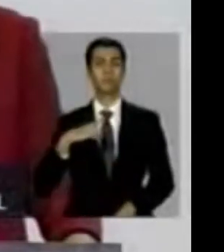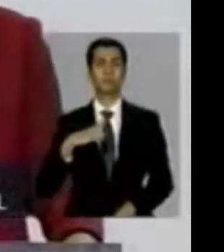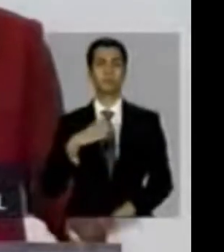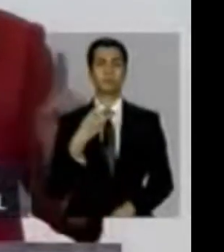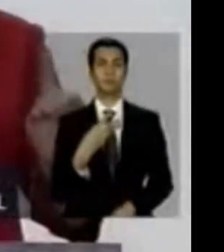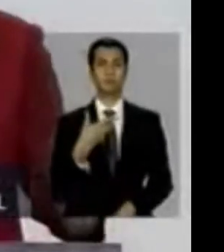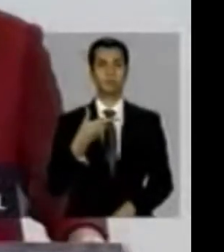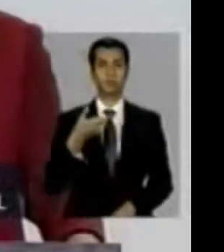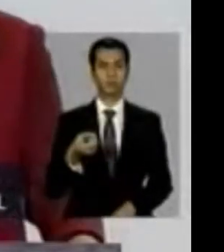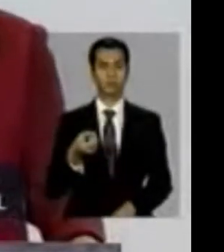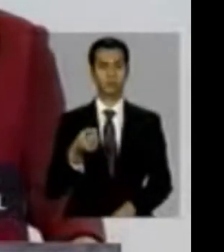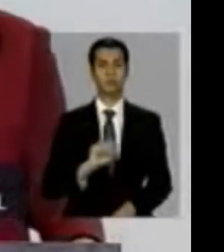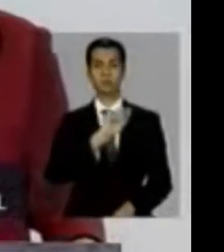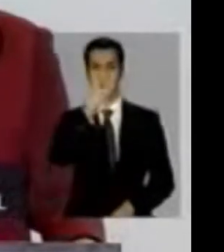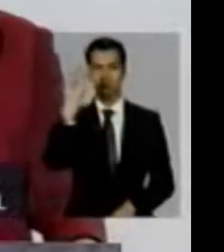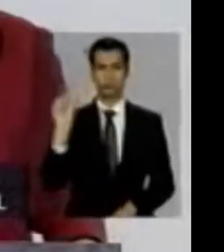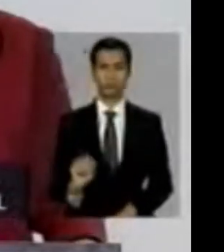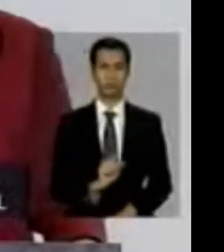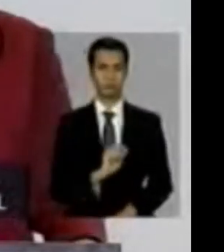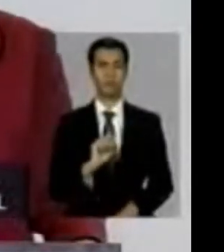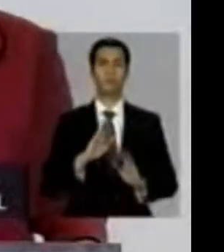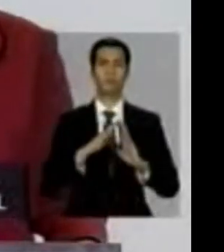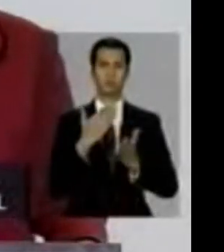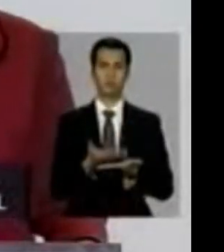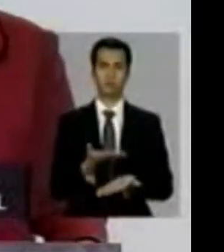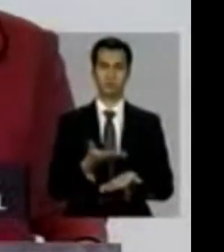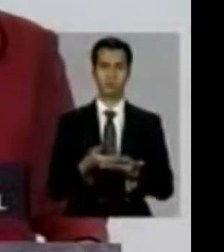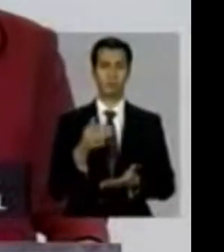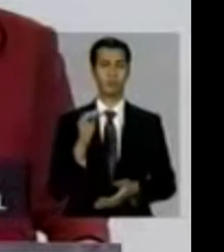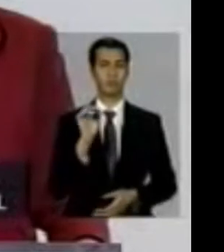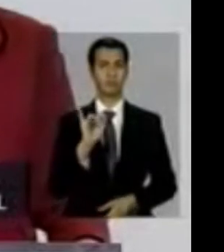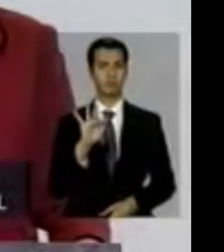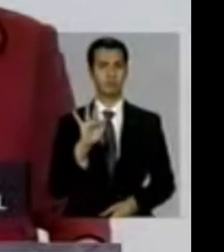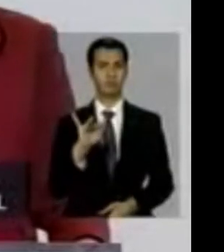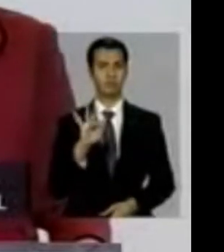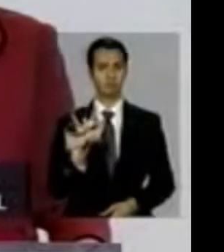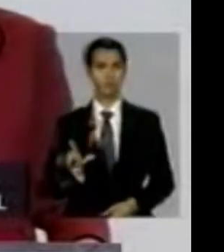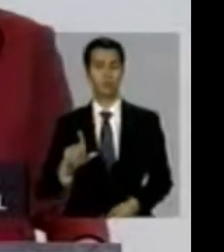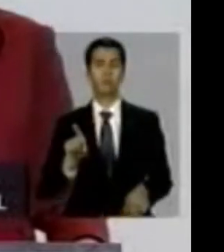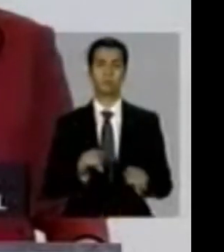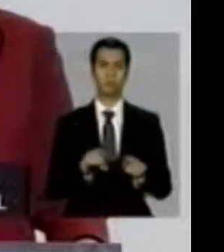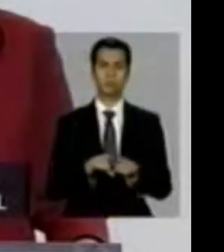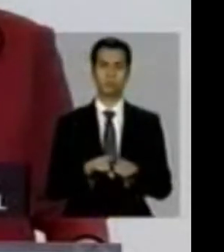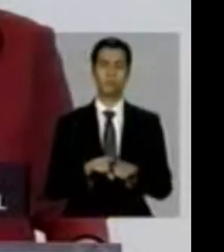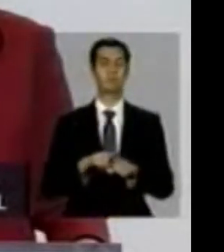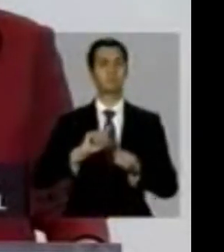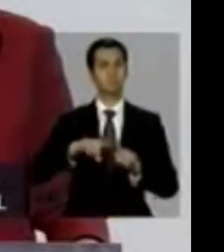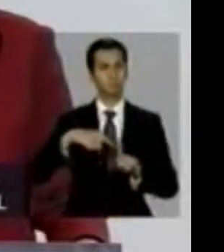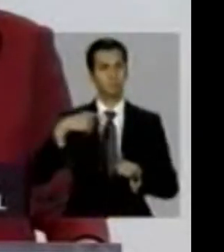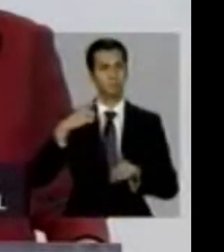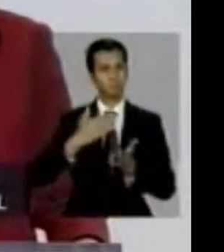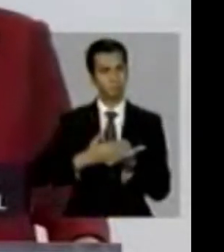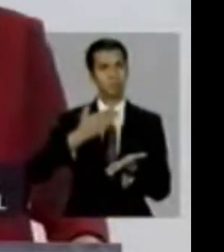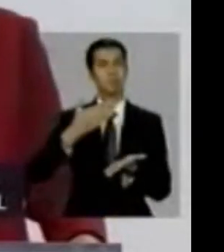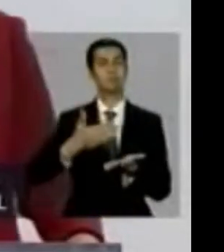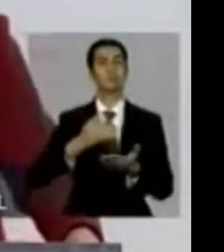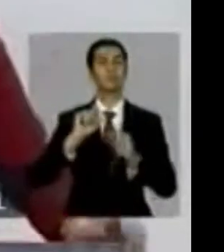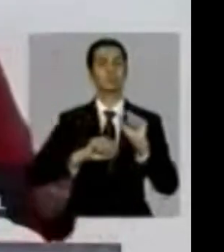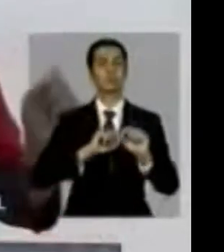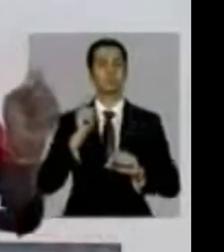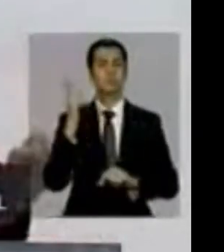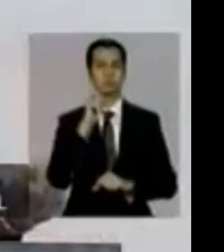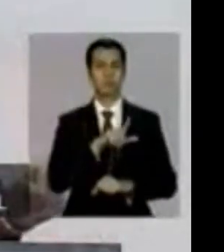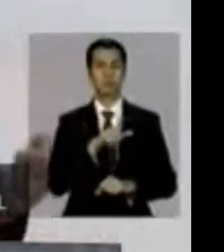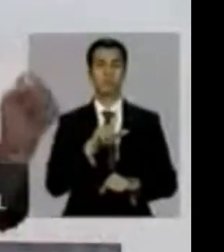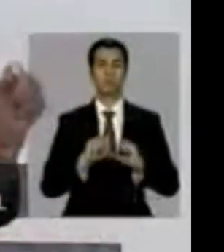federais, 2,5 vezes que tínhamos em 2002, e teremos dado mais um passo fundamental